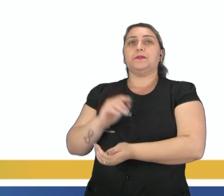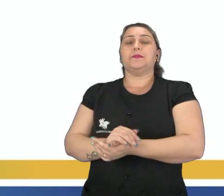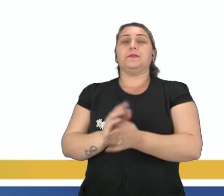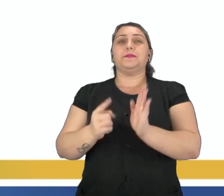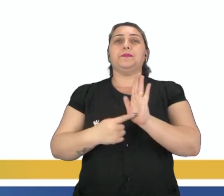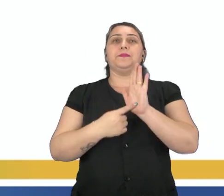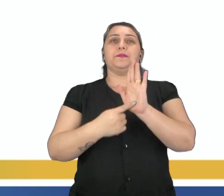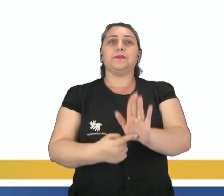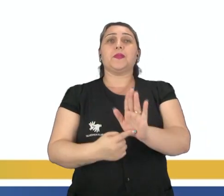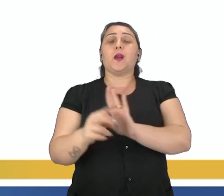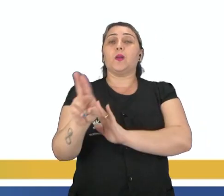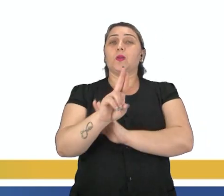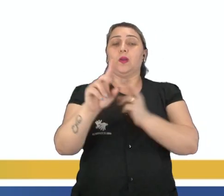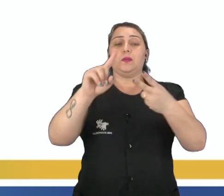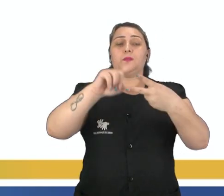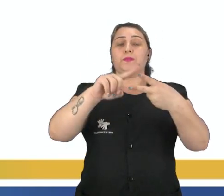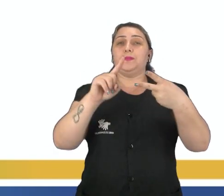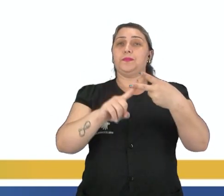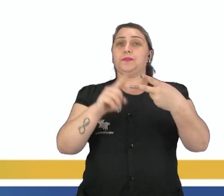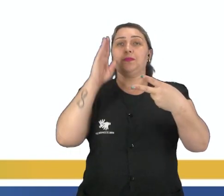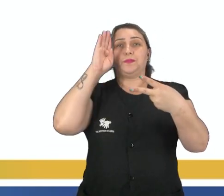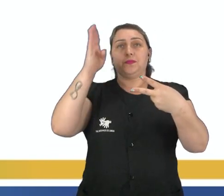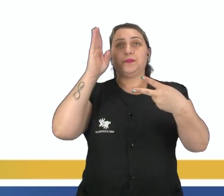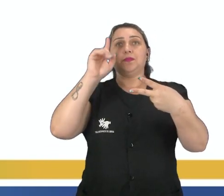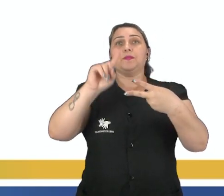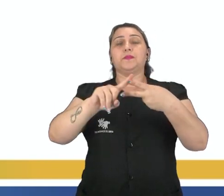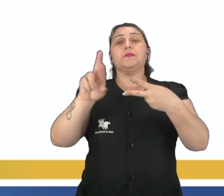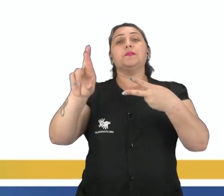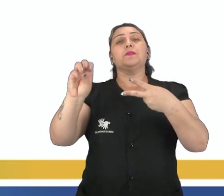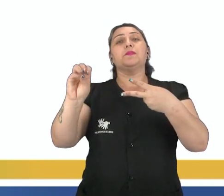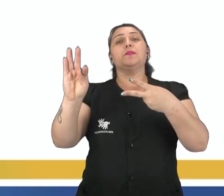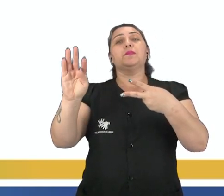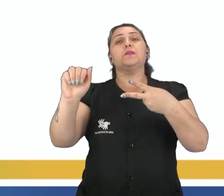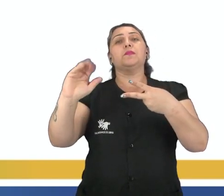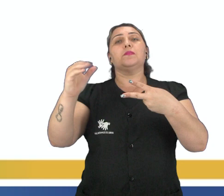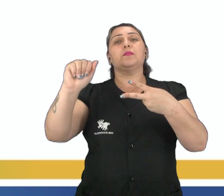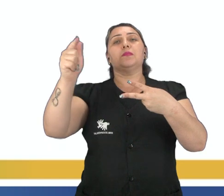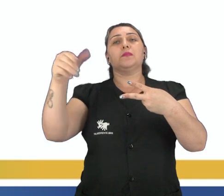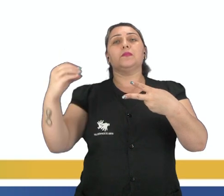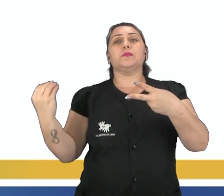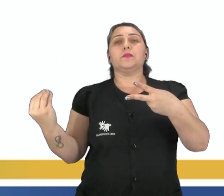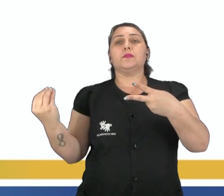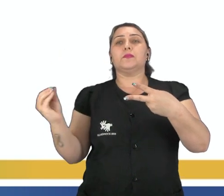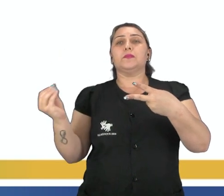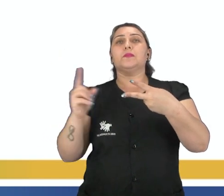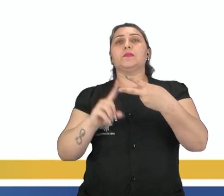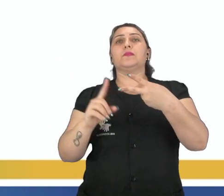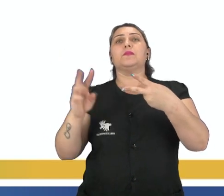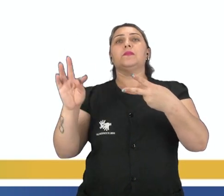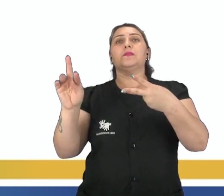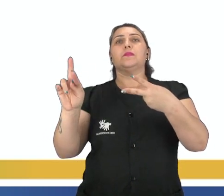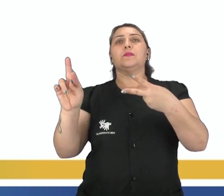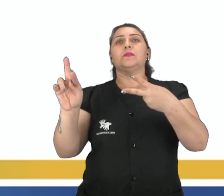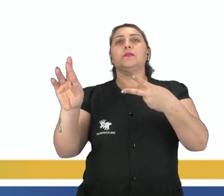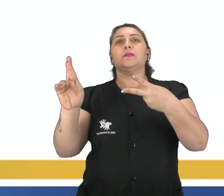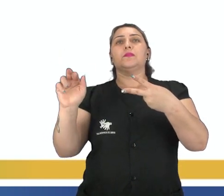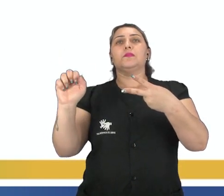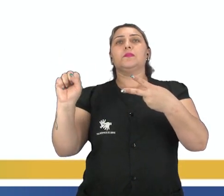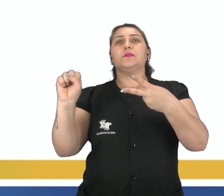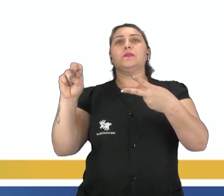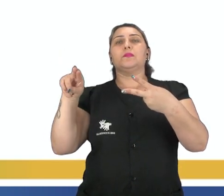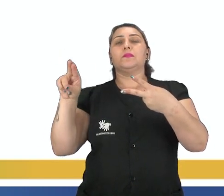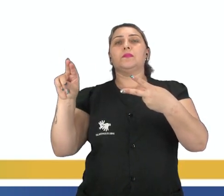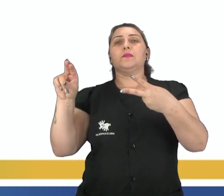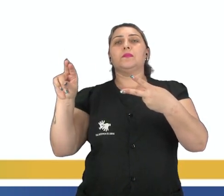mostra para vocês o nome dos dois principais movimentos. No caso, nós temos o movimento de rotação e o movimento de